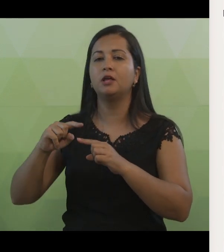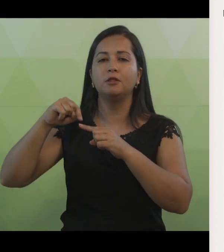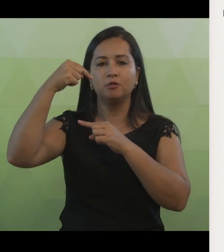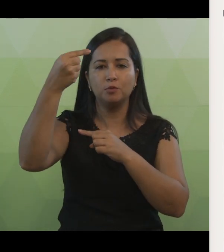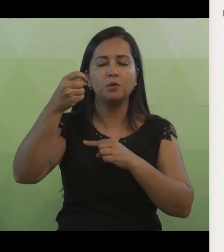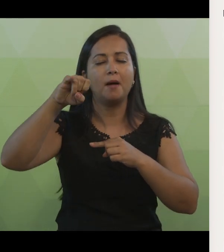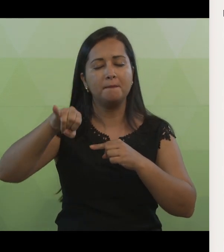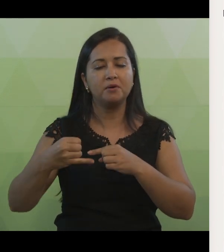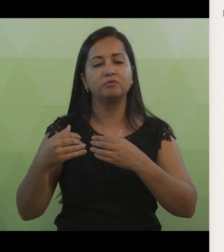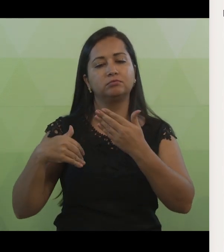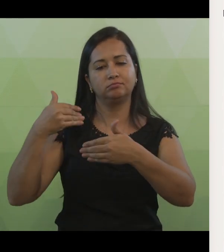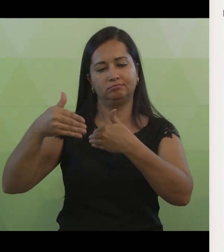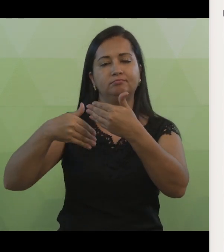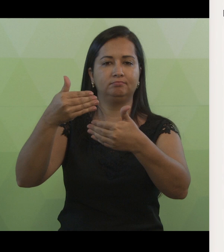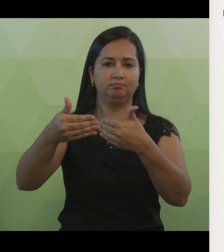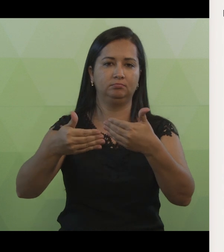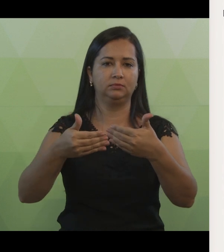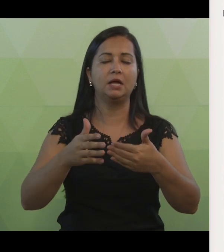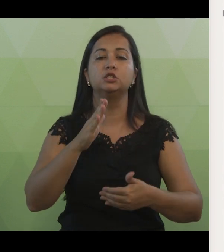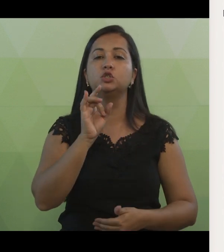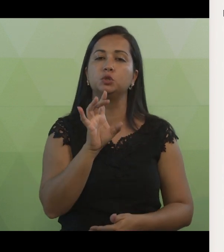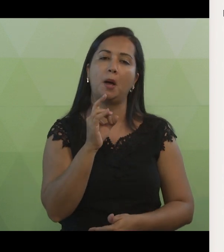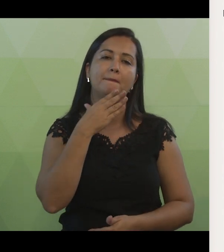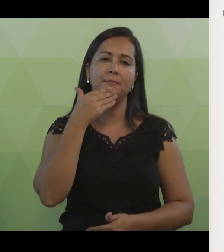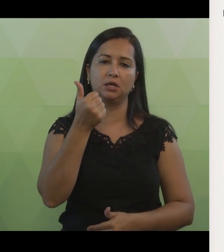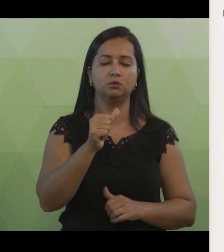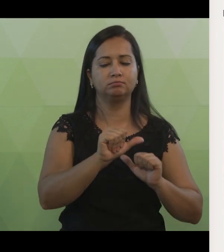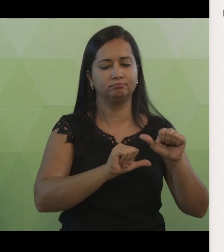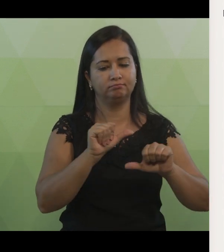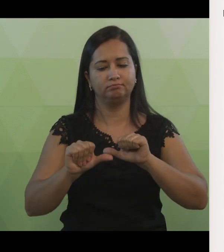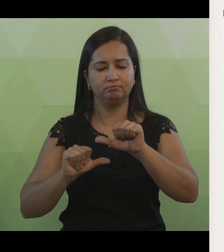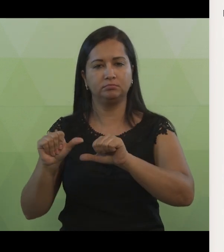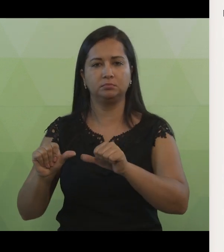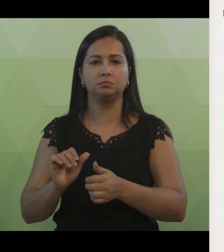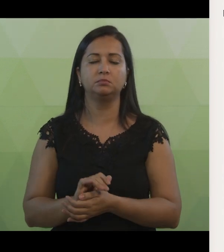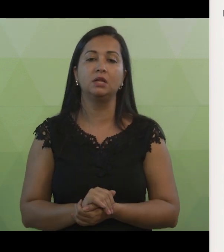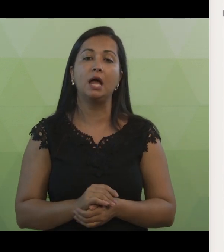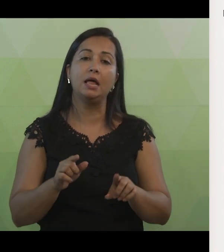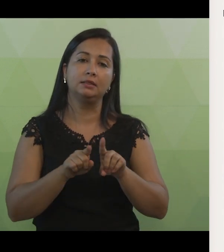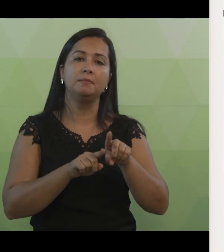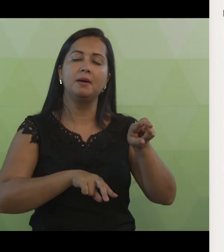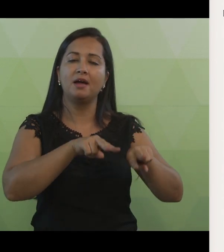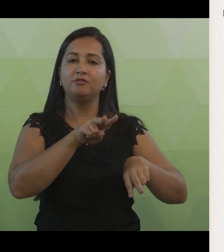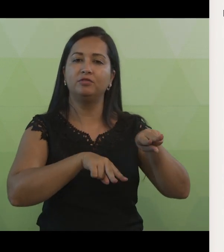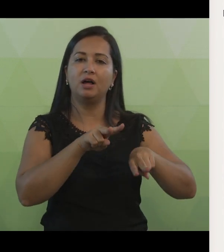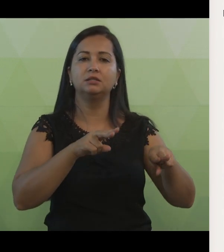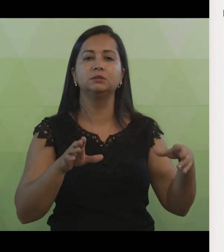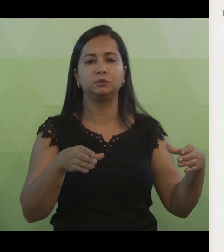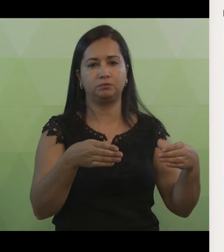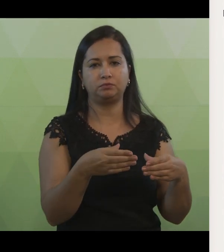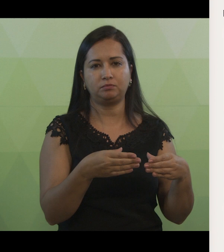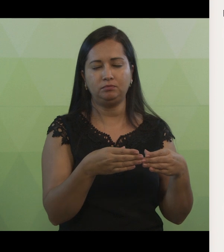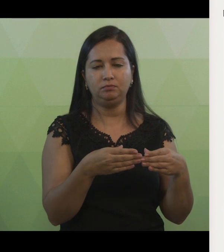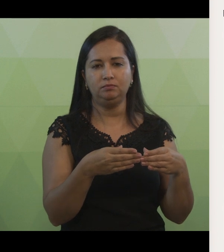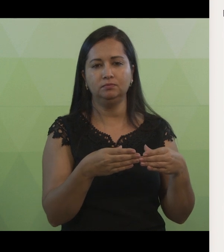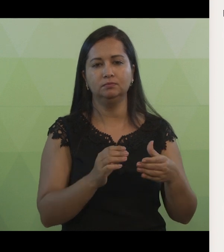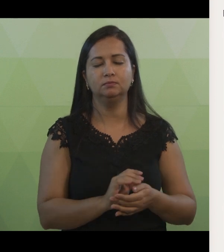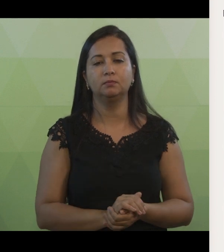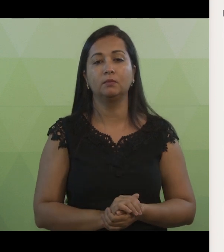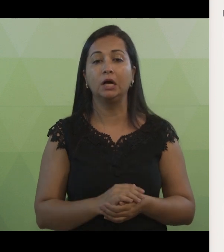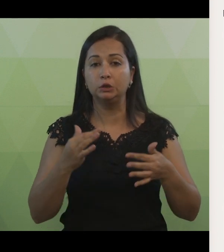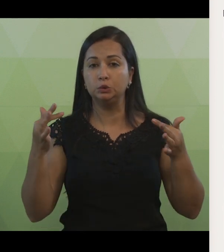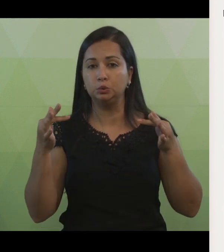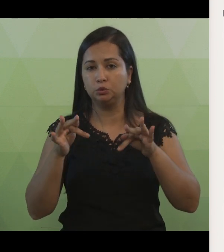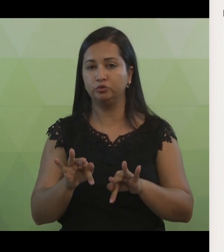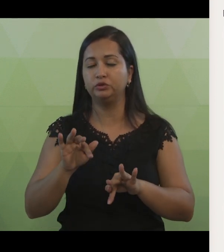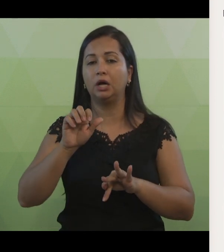mesmo trabalho. Você vai procurar melhorar. E a parte da avaliação de equipe. Ao término de cada auditoria, deve-se